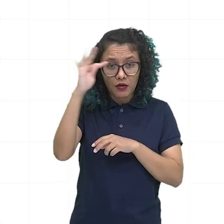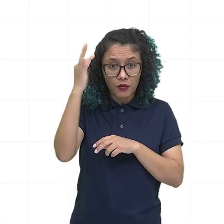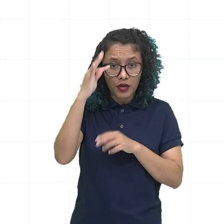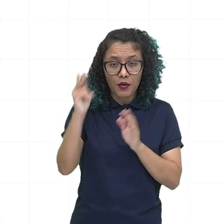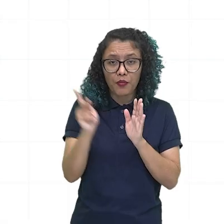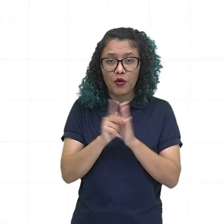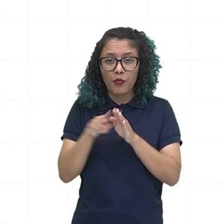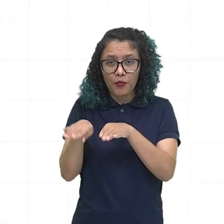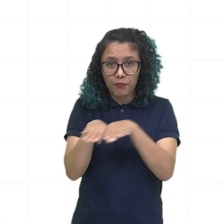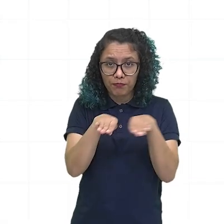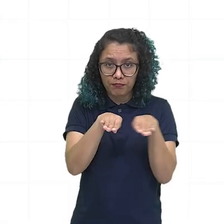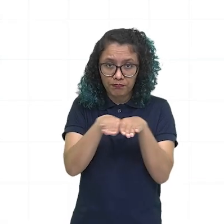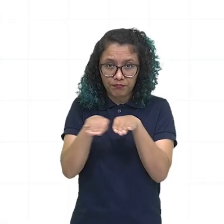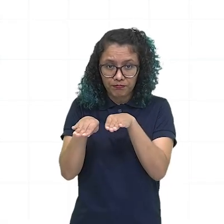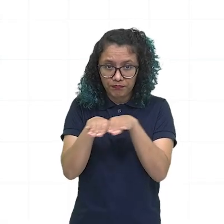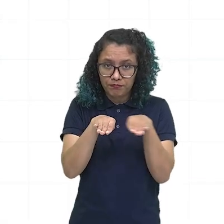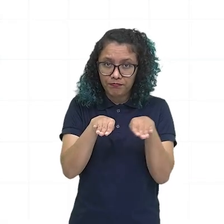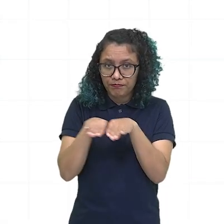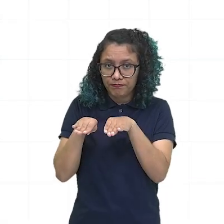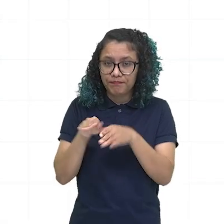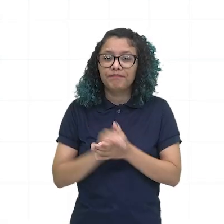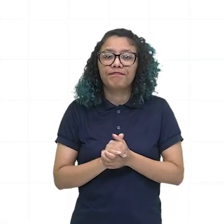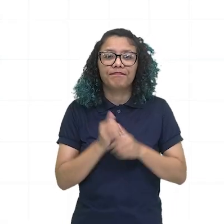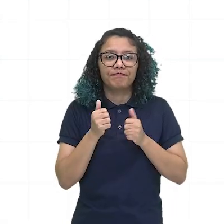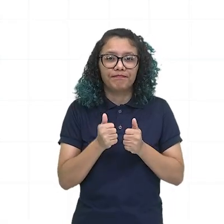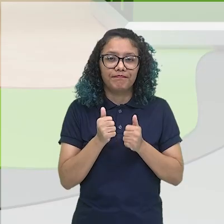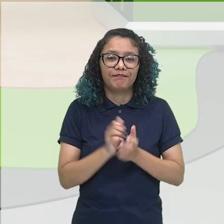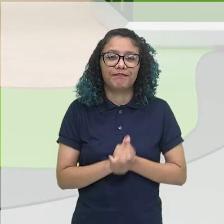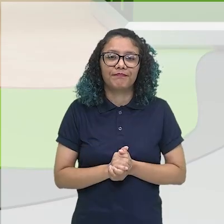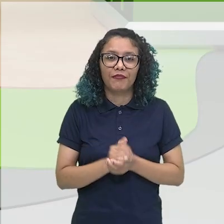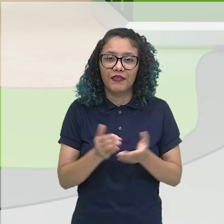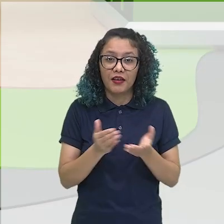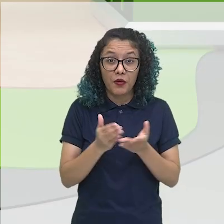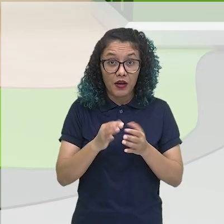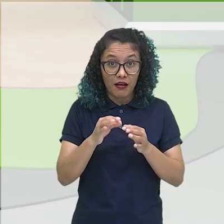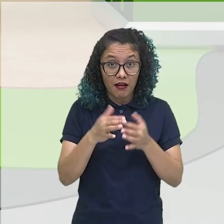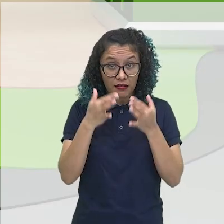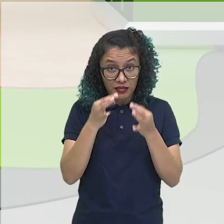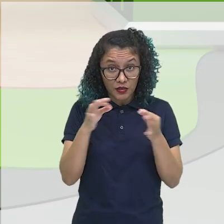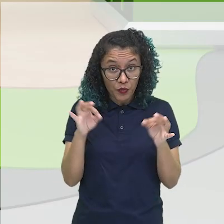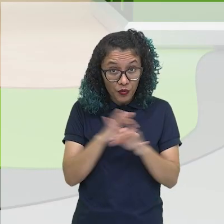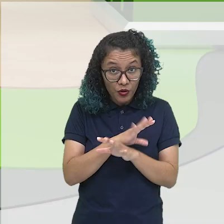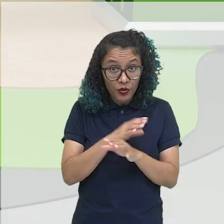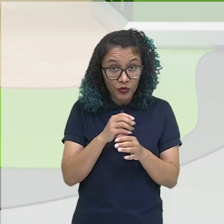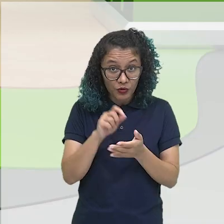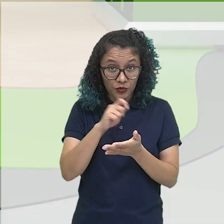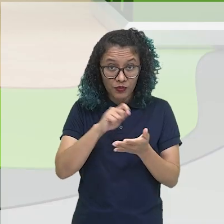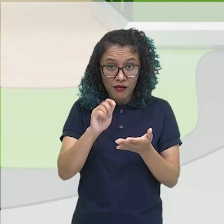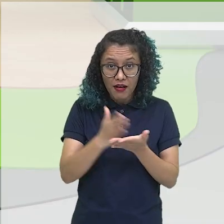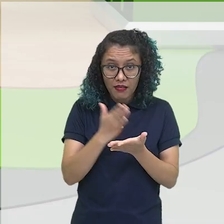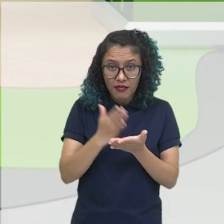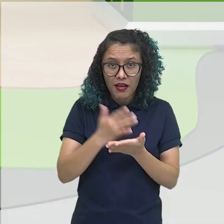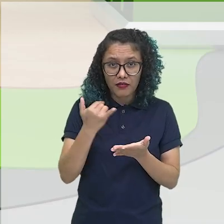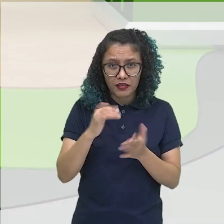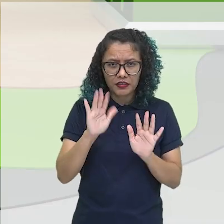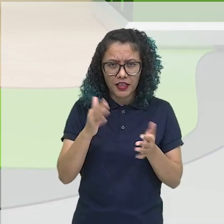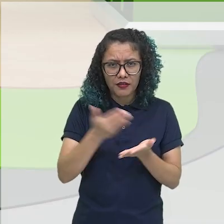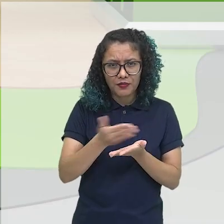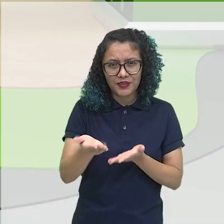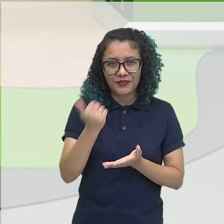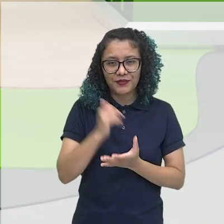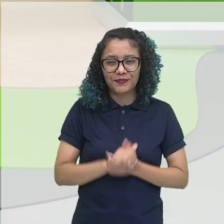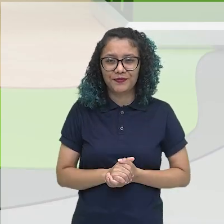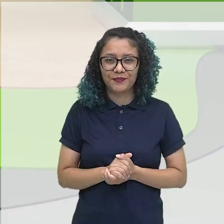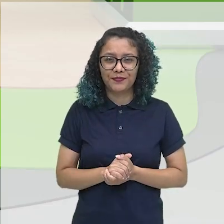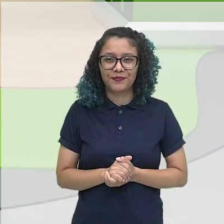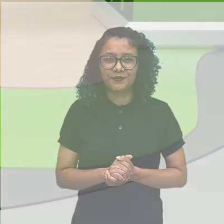as teoria das placas tectônicas. Então, preparados aí com seu caderno e caneta na mão e vamos